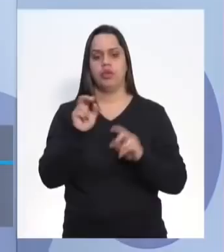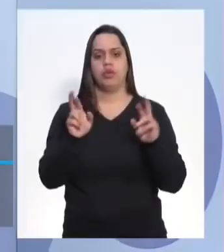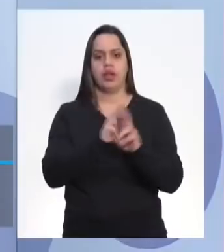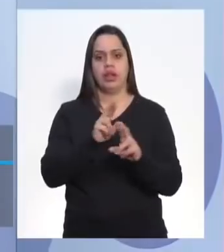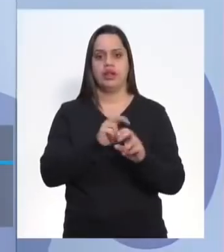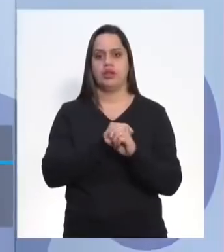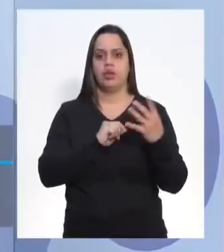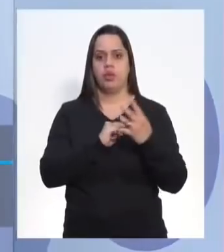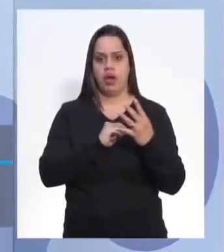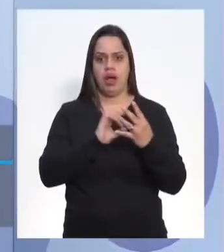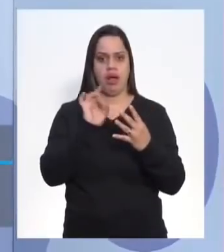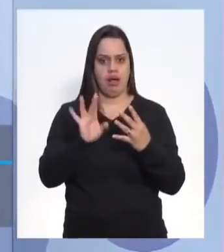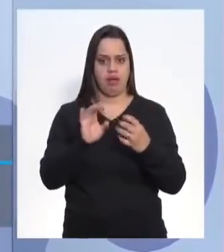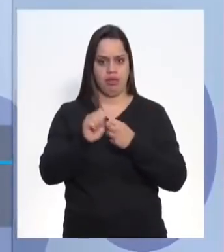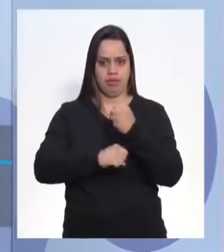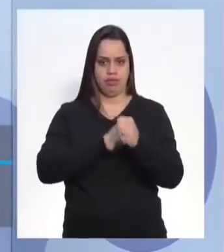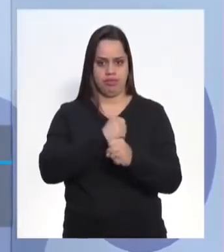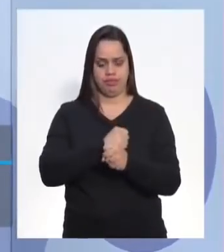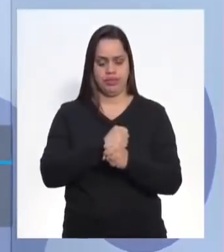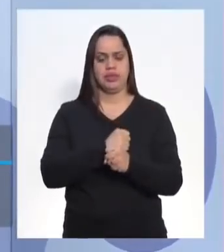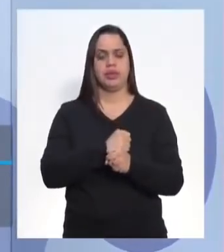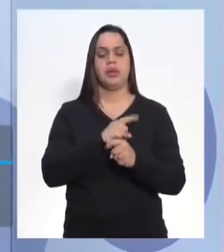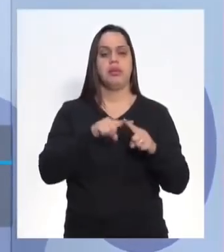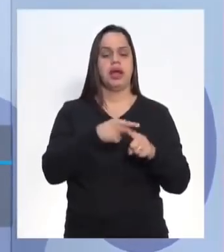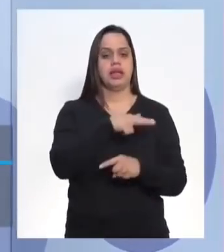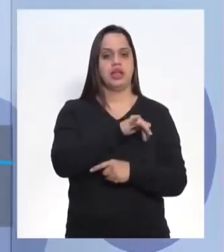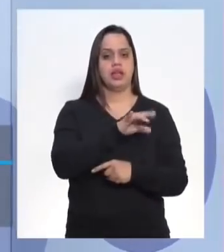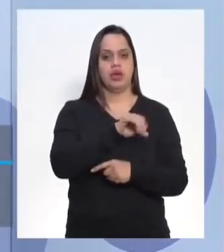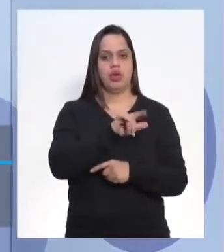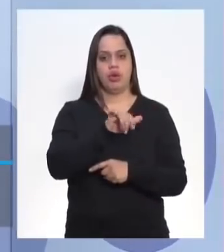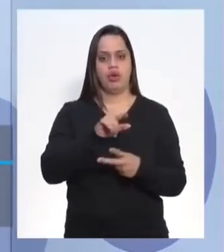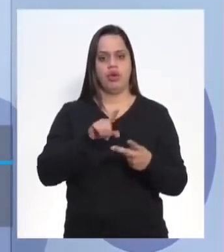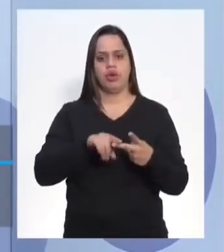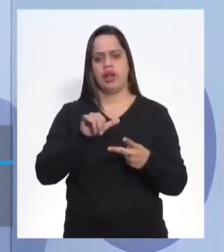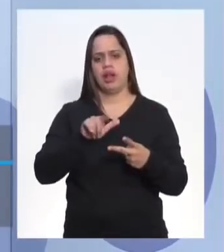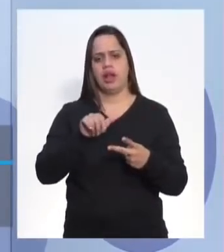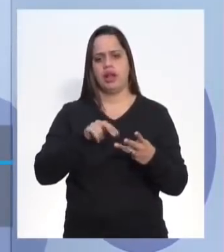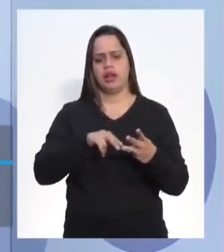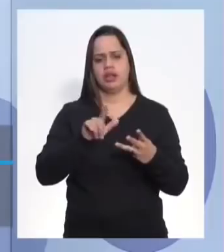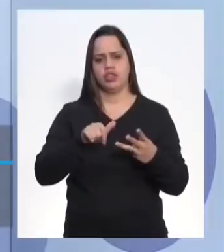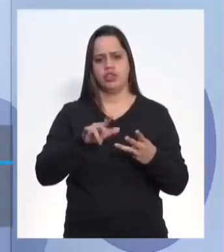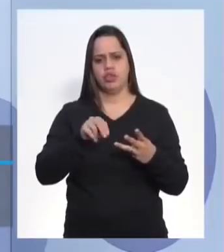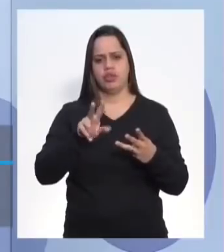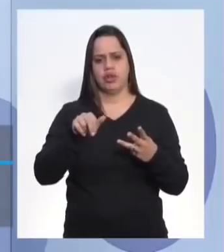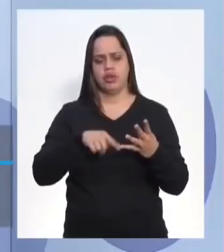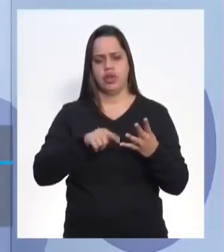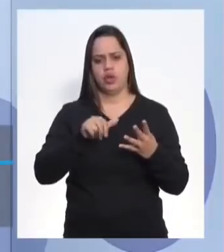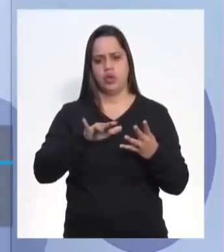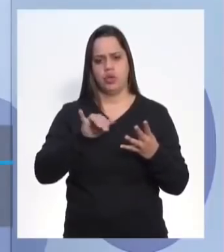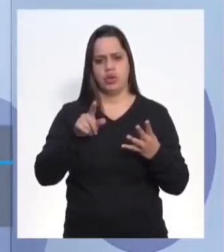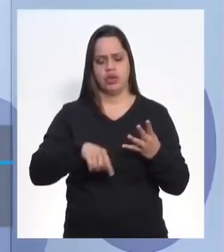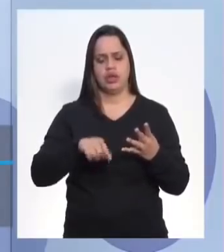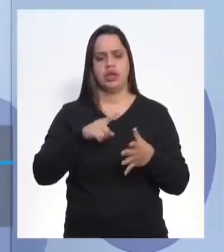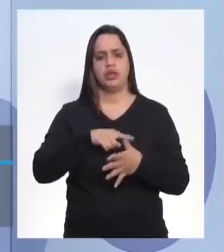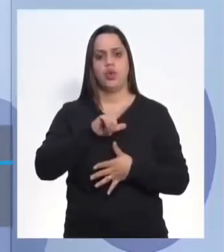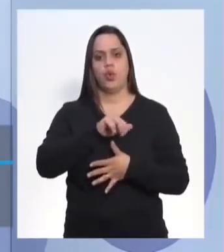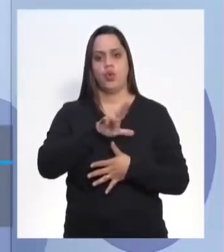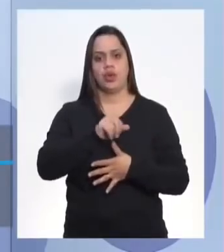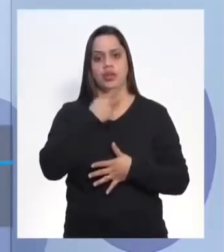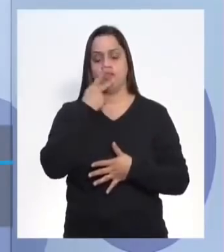4 anos, mas a Nicole, Giovana, Clara, Nicolas, Luiz Gustavo... Não, Luiz Gustavo só deu oi. Oi.